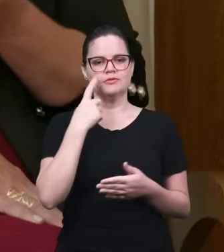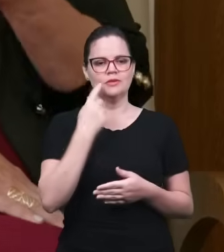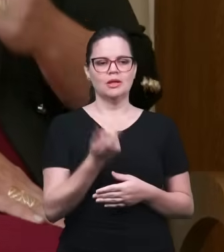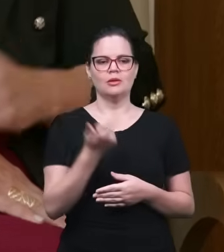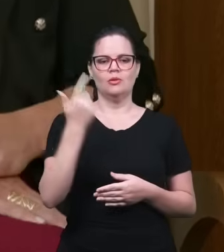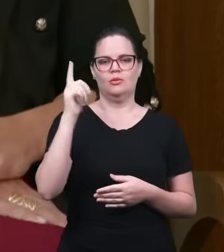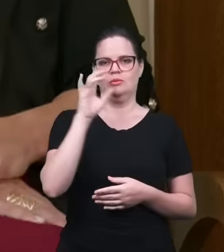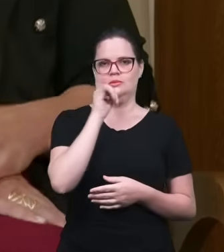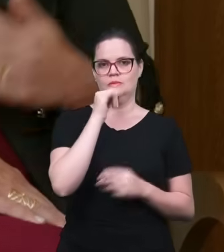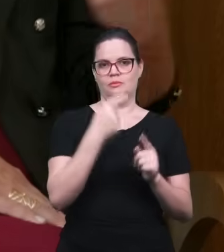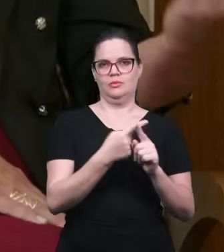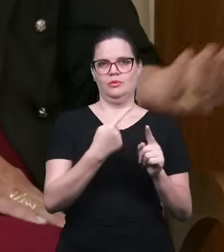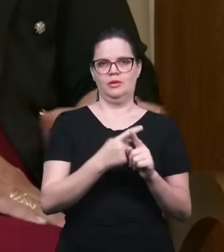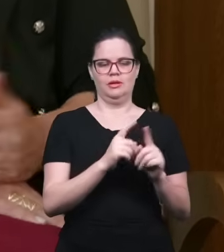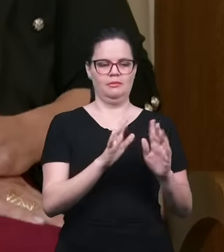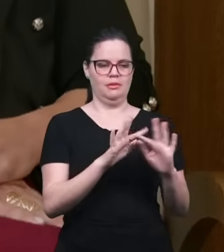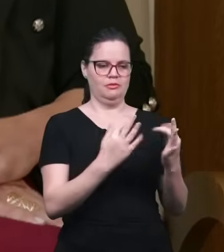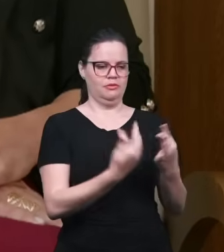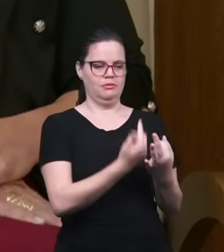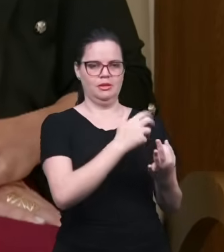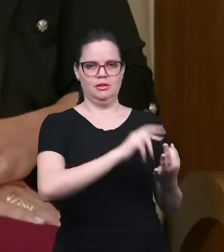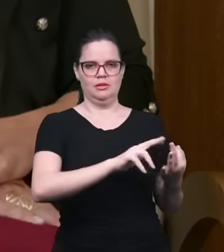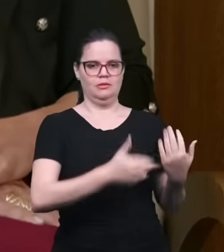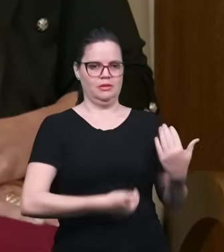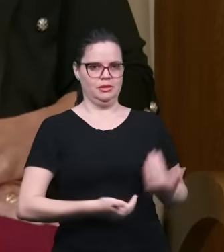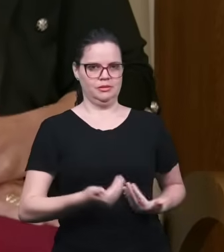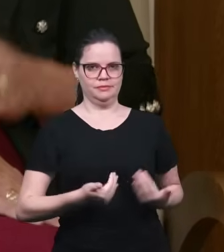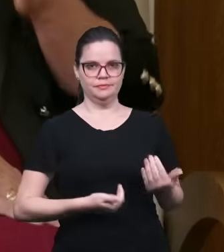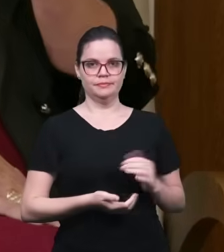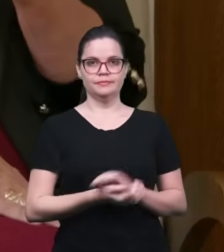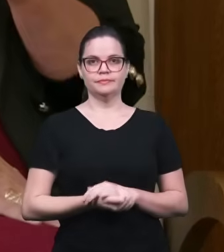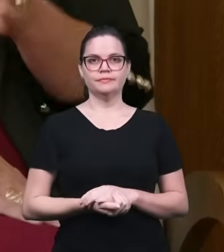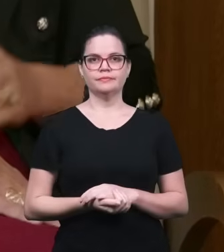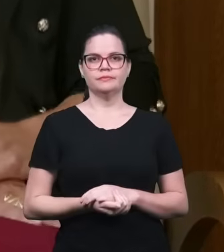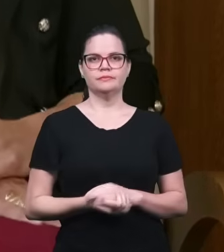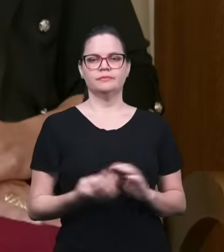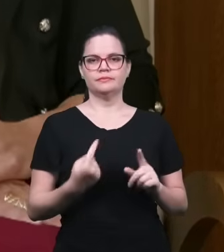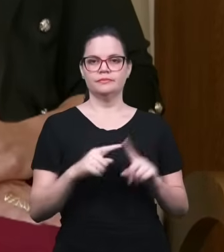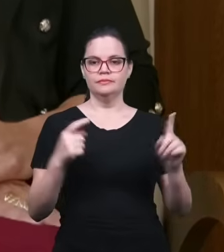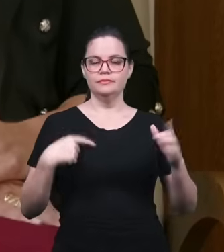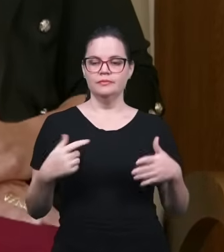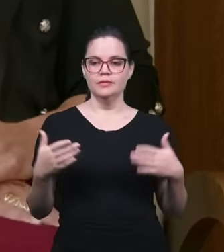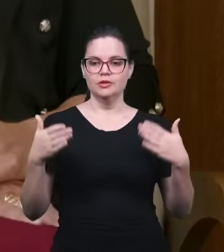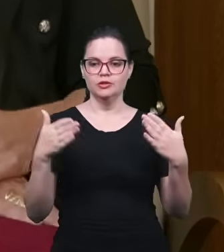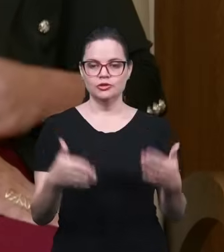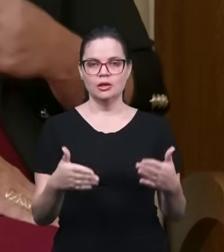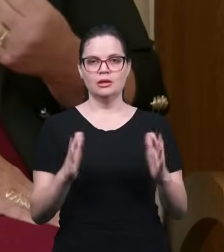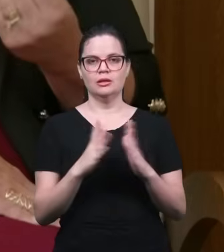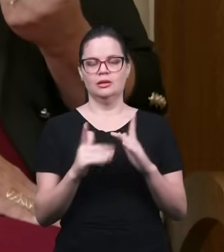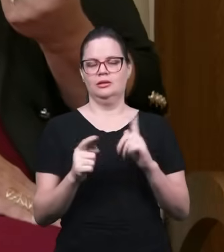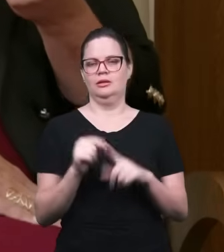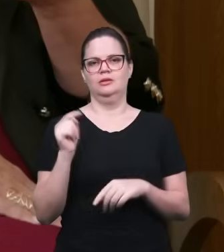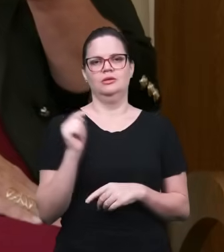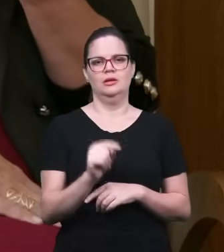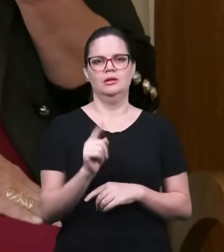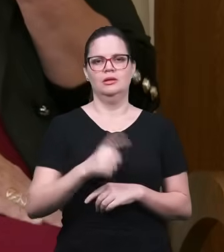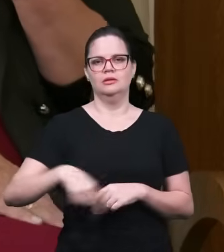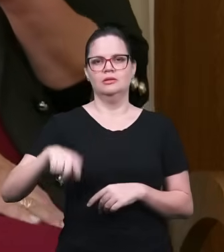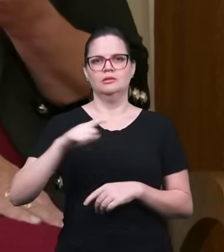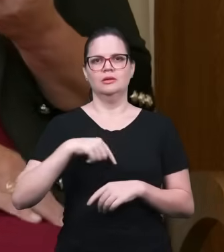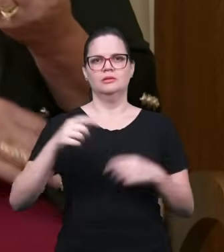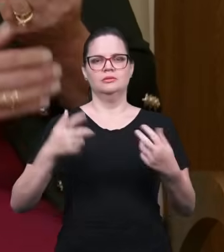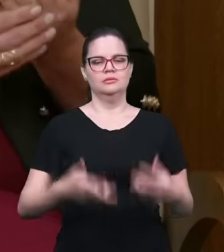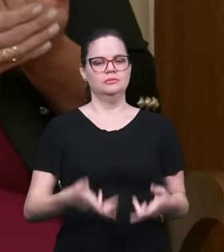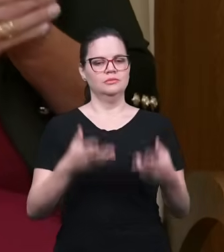gente vem de um lar fora da presença do Senhor. Porém, quando a gente chega na igreja, nós vemos aquilo que a